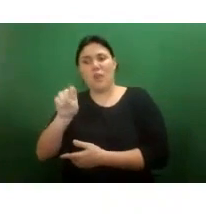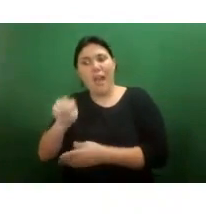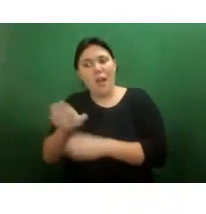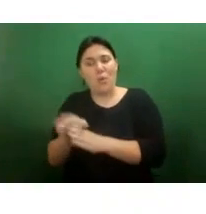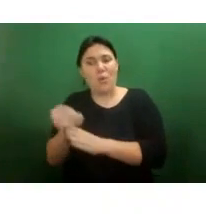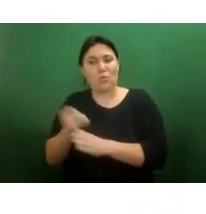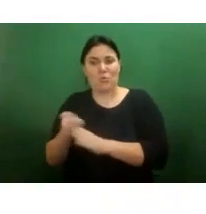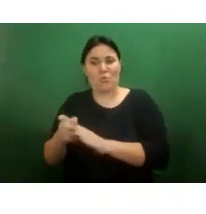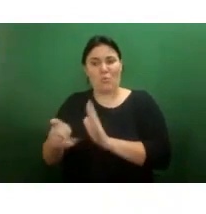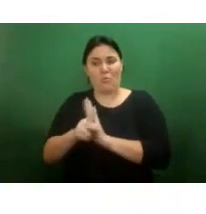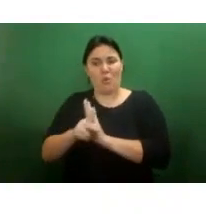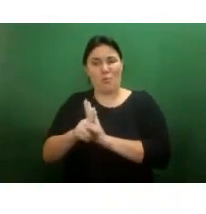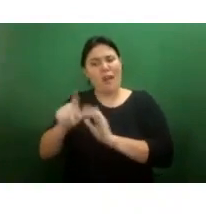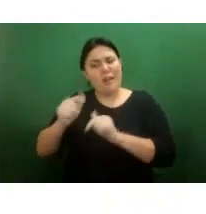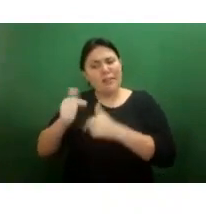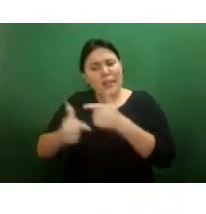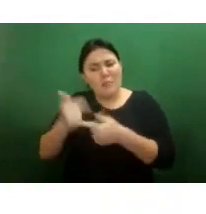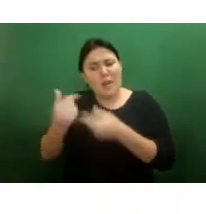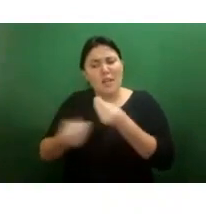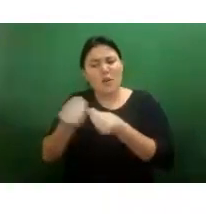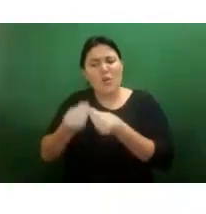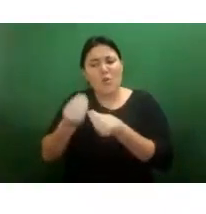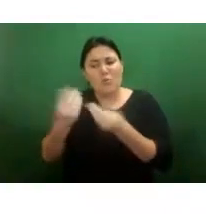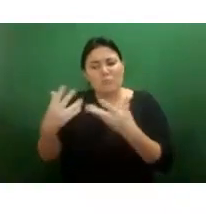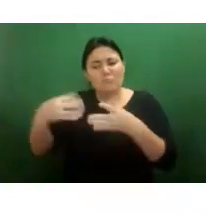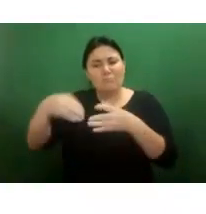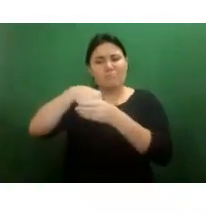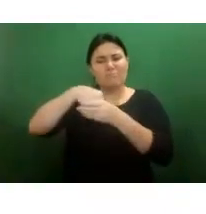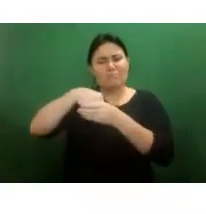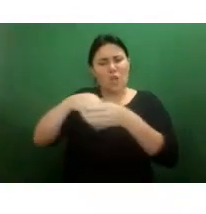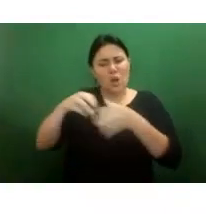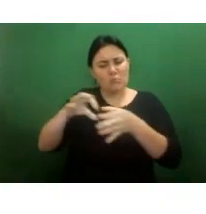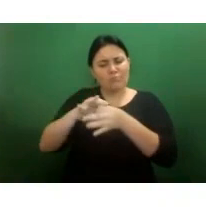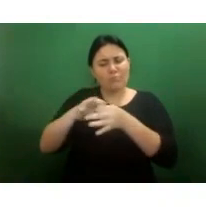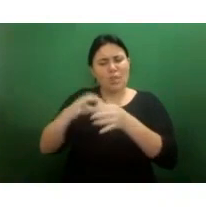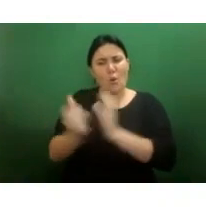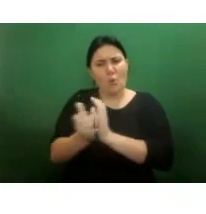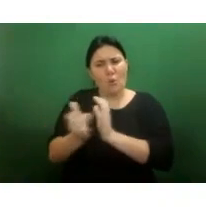de trabalhar super integrada à equipe,